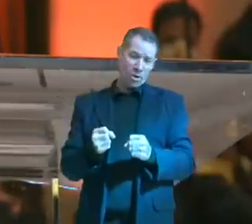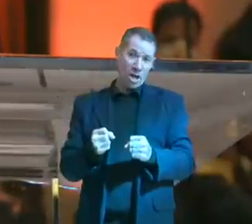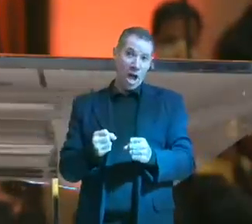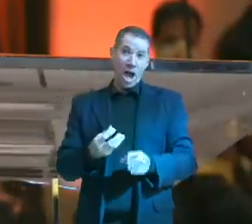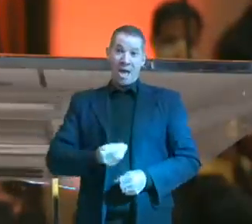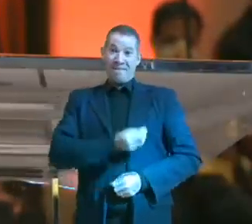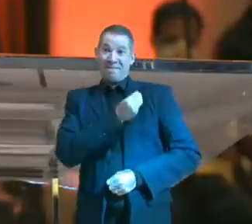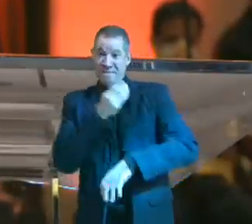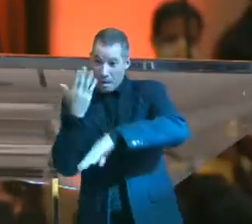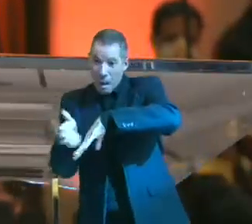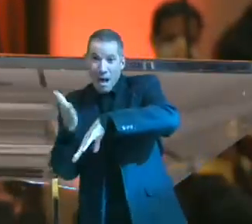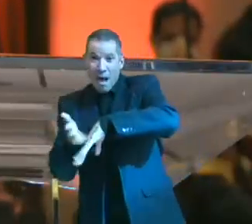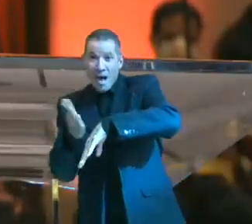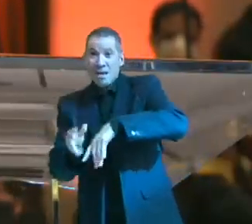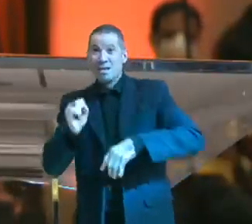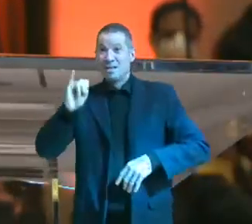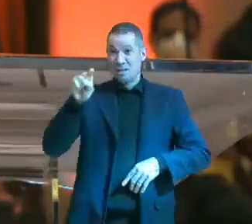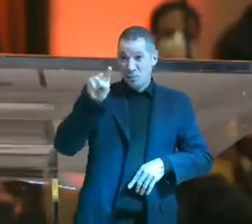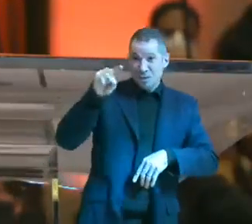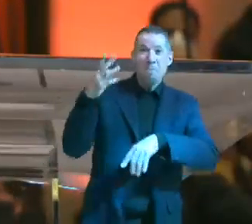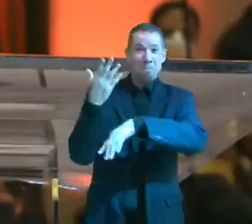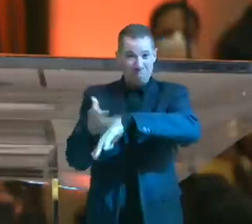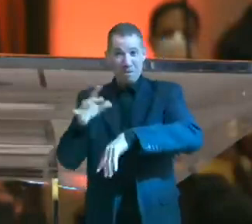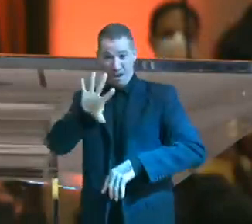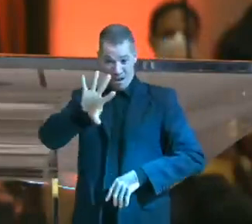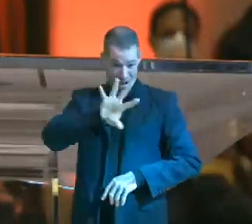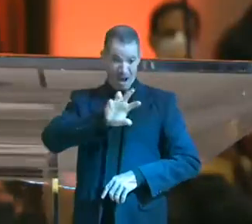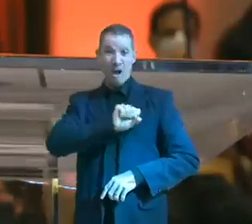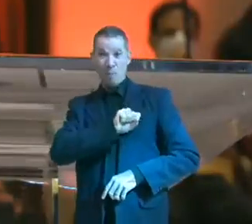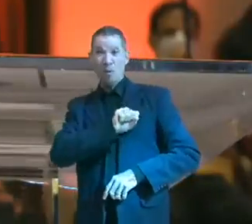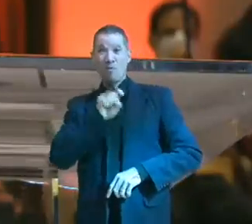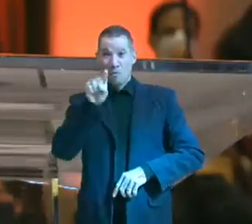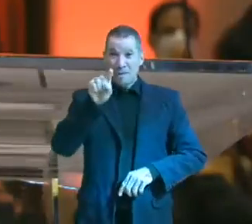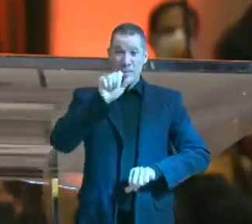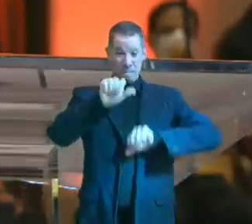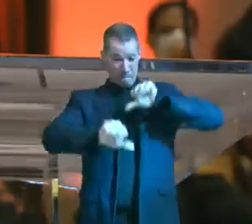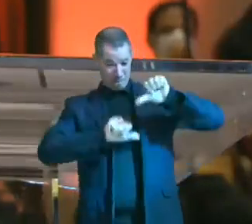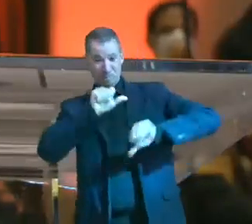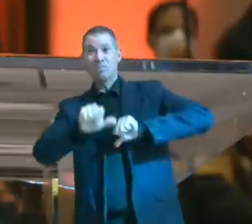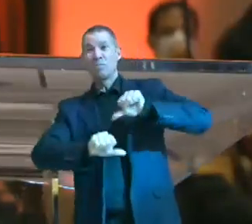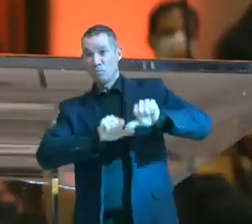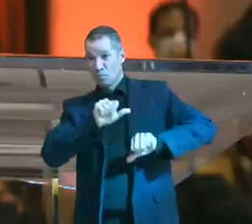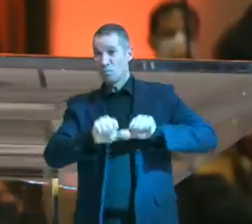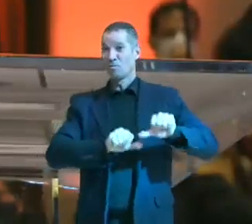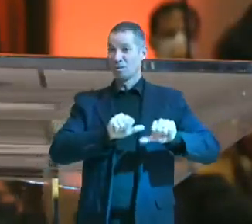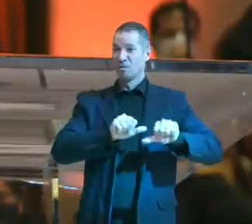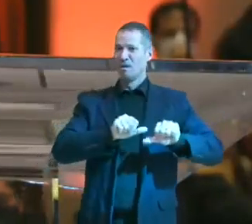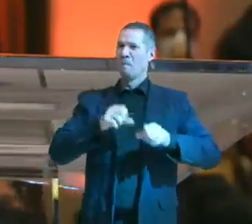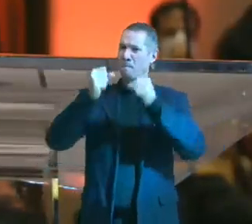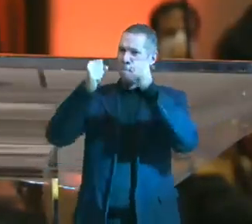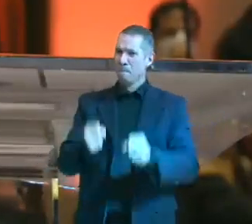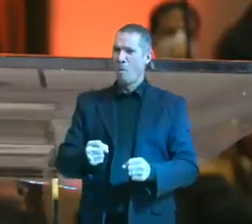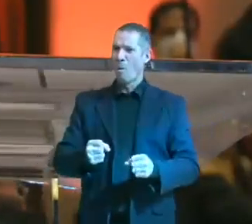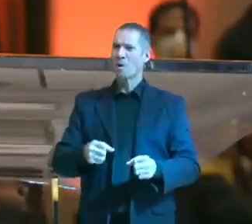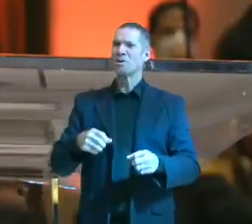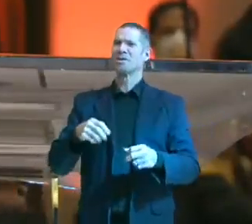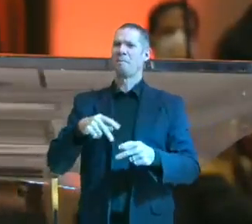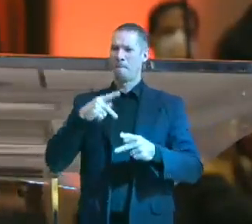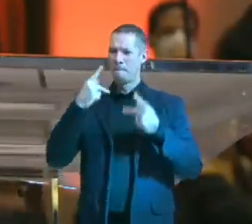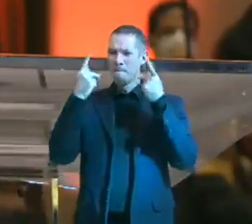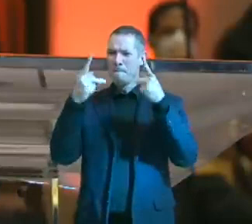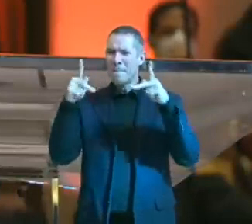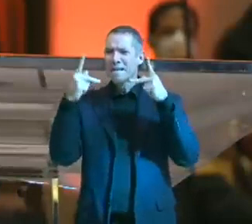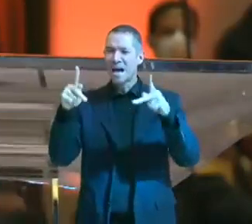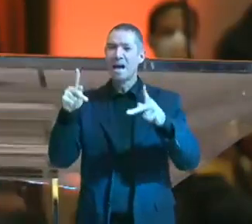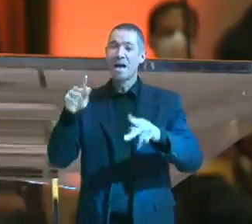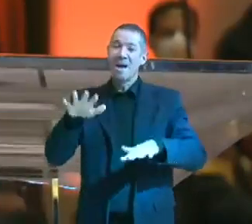gente vive. Se você vive esse amor, se você foi transformado, você pode falar sobre isso. Eu sei